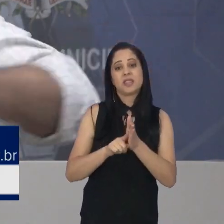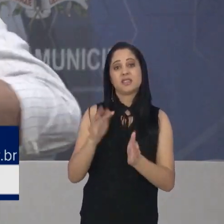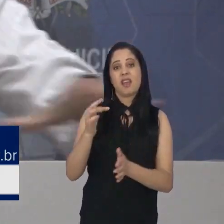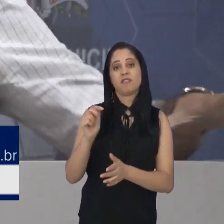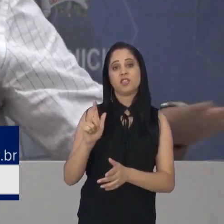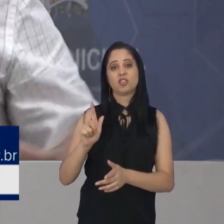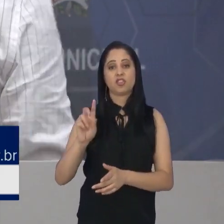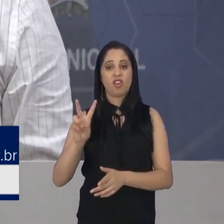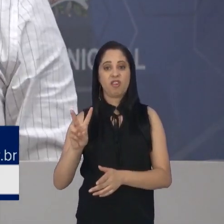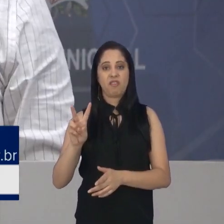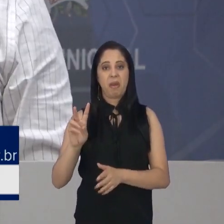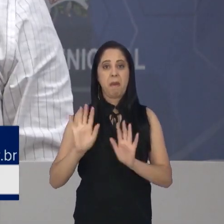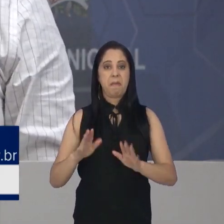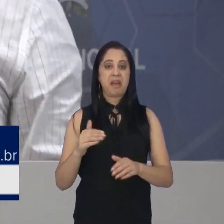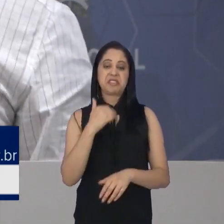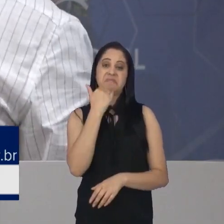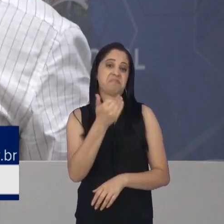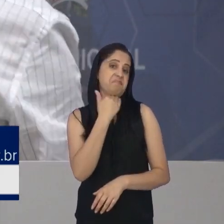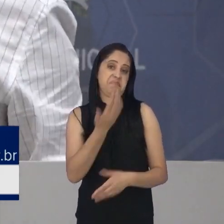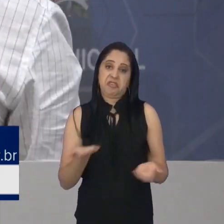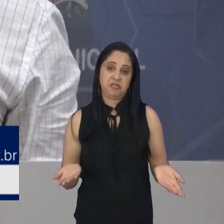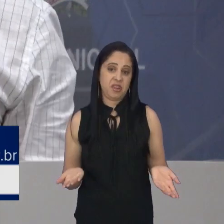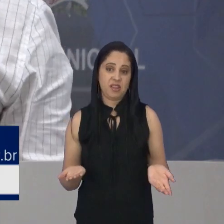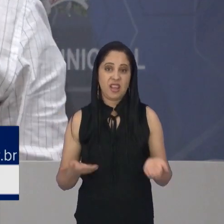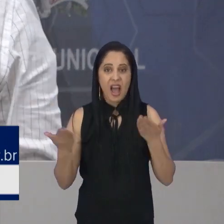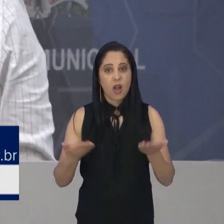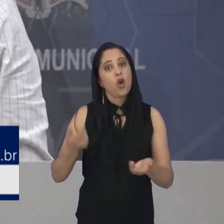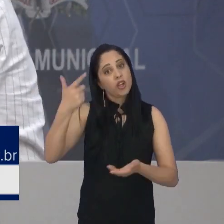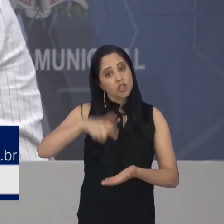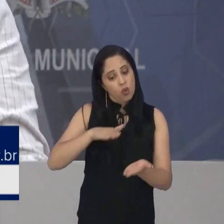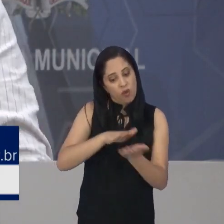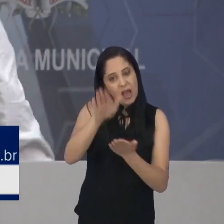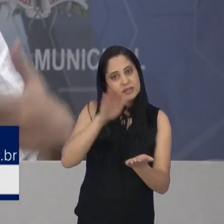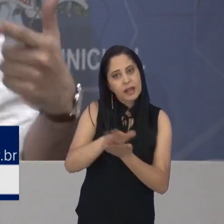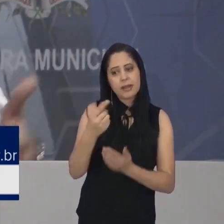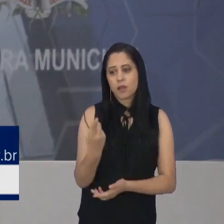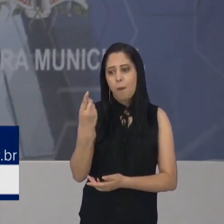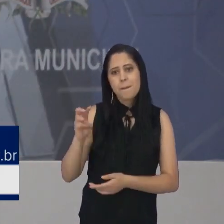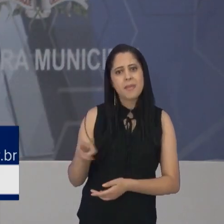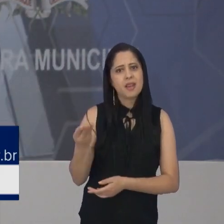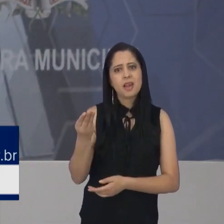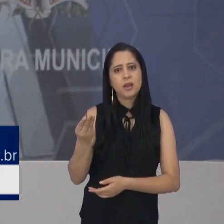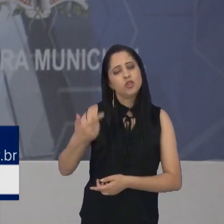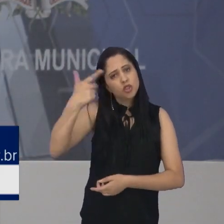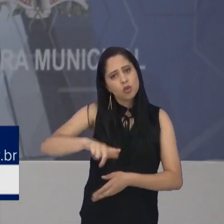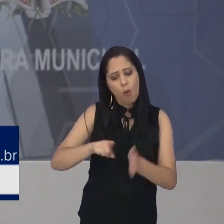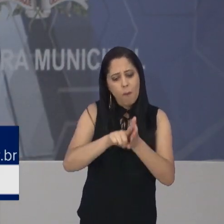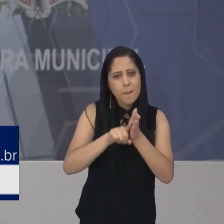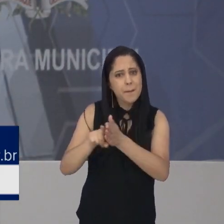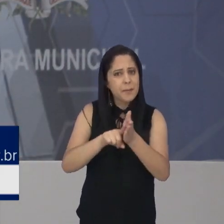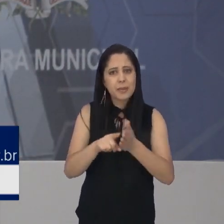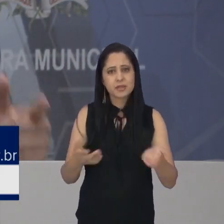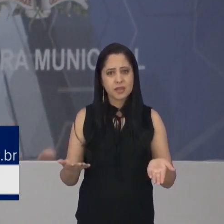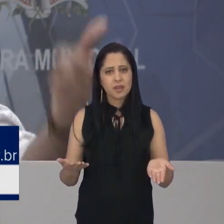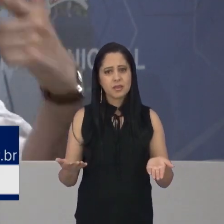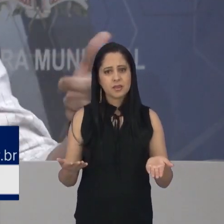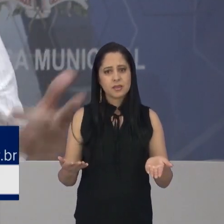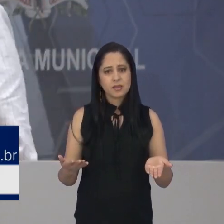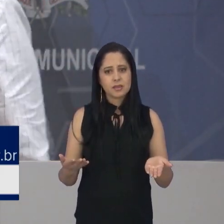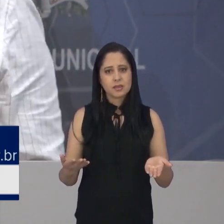estudo que não serviu de nada. Agora estamos gastando mais de 1 milhão para fazer novos estudos. E